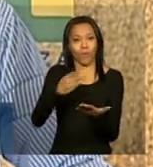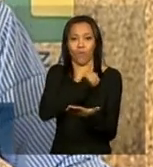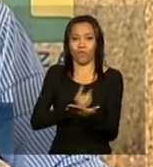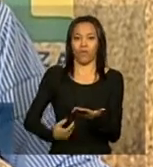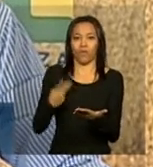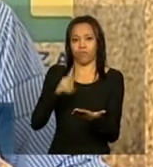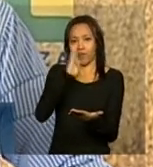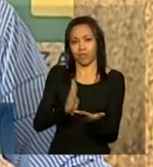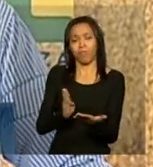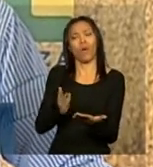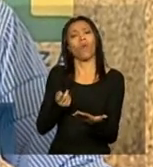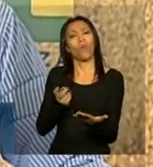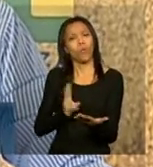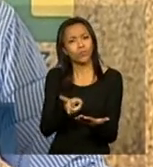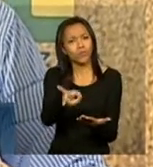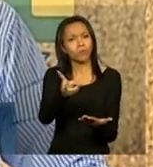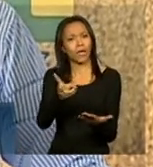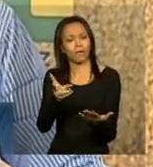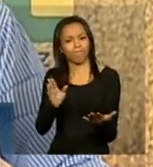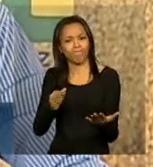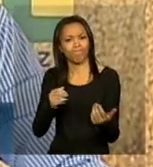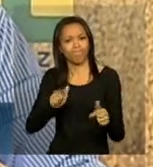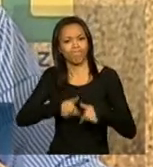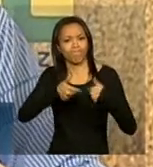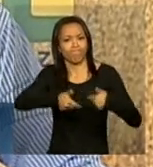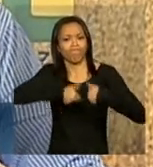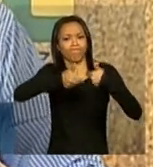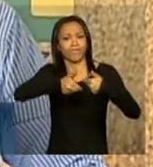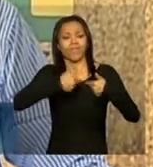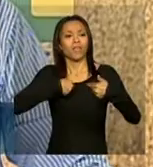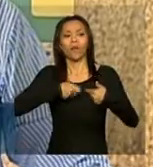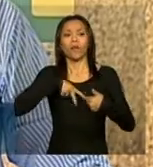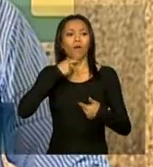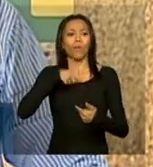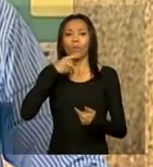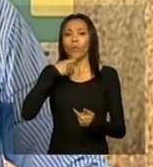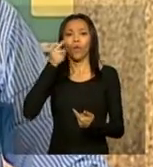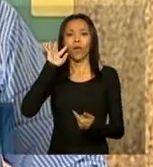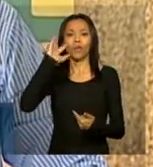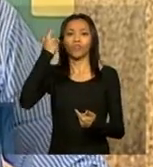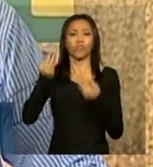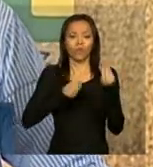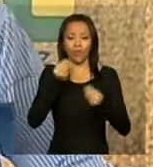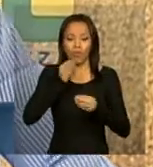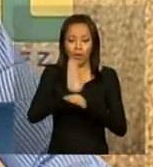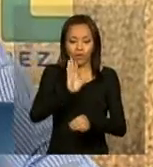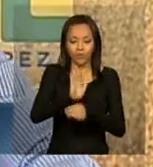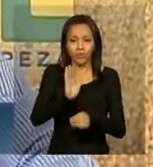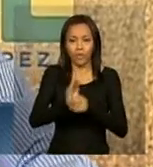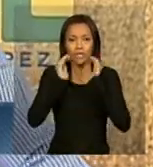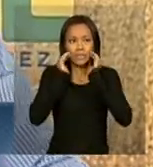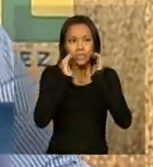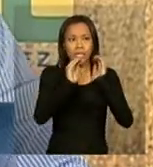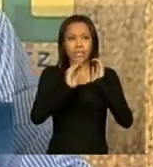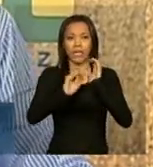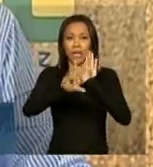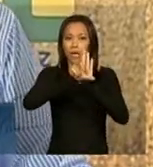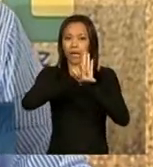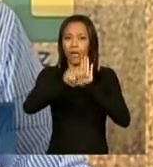continuar o enfrentamento desse caso, que ainda não vimos solução definitiva para cumprir as determinações da